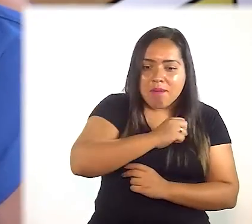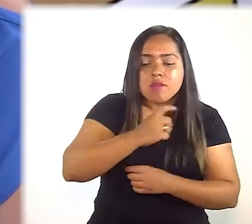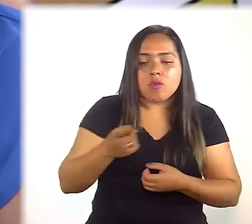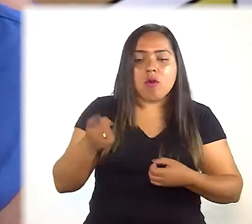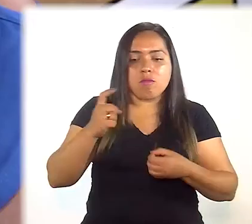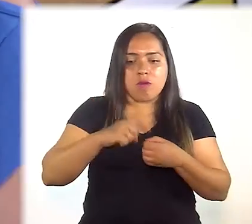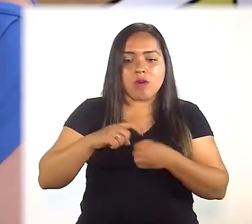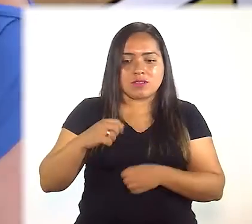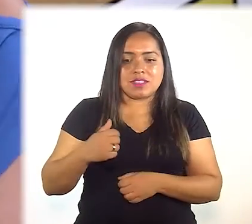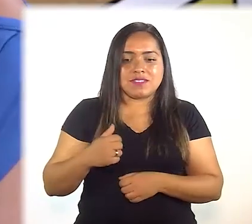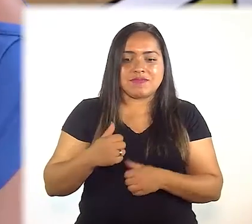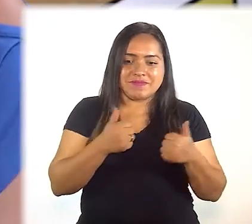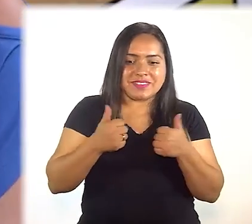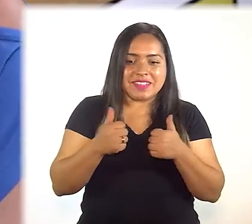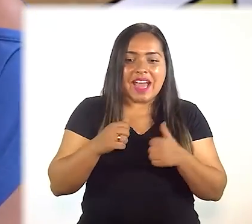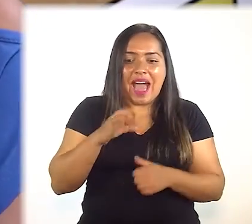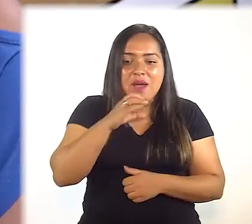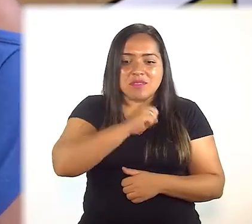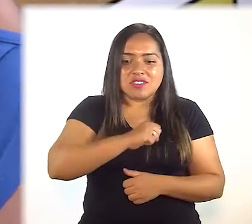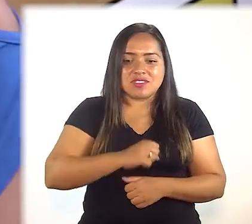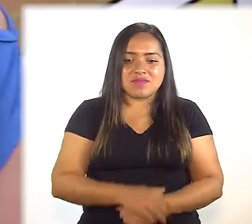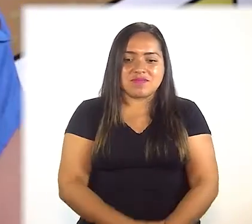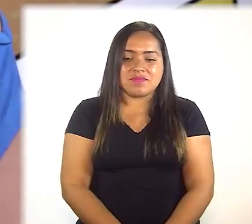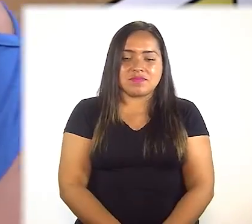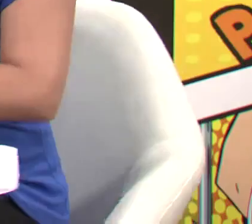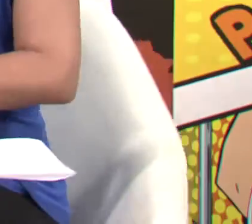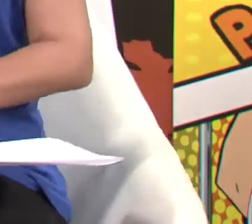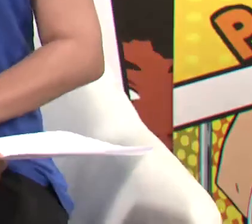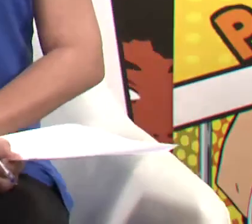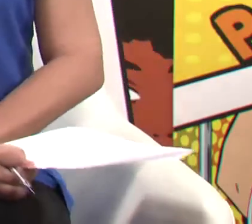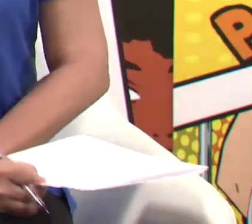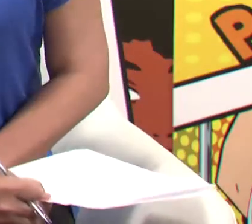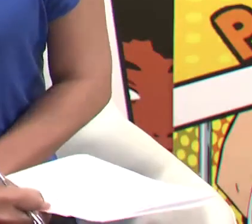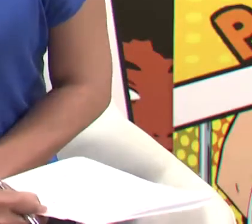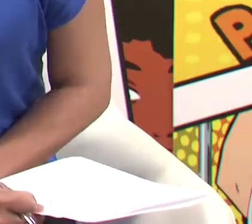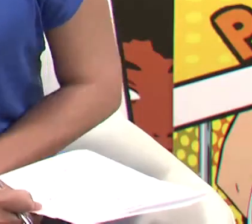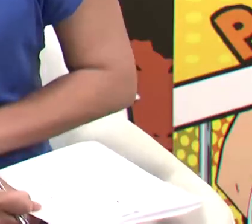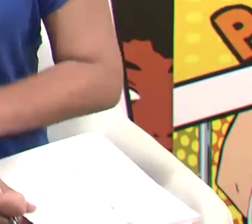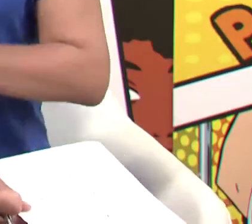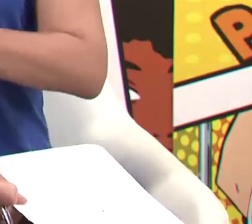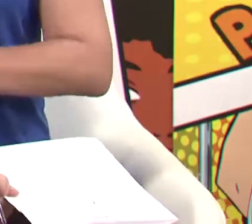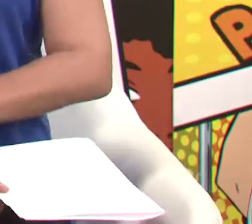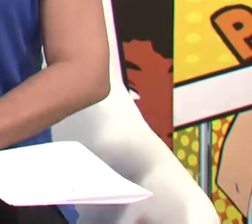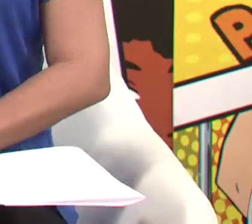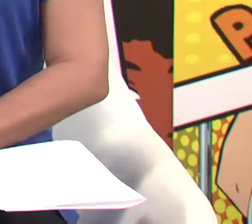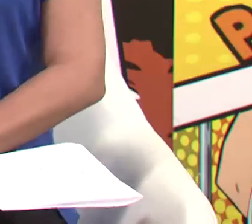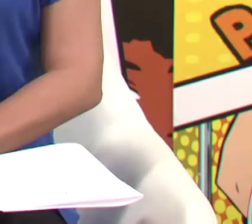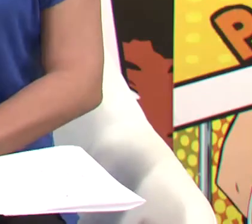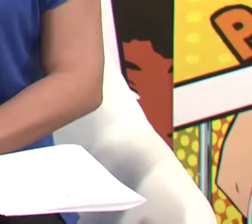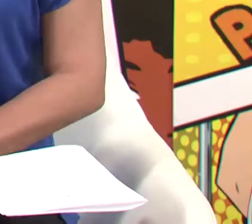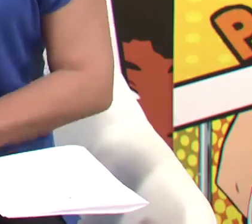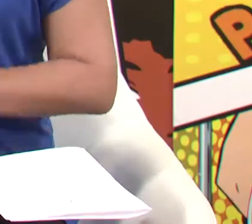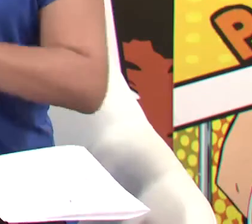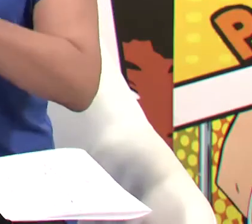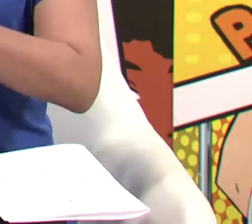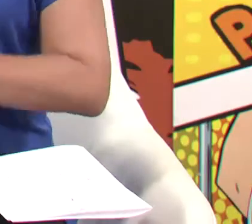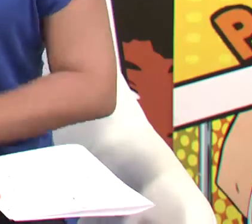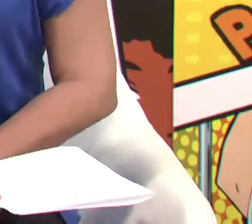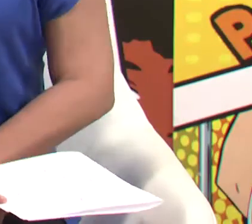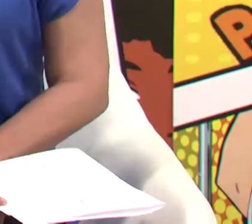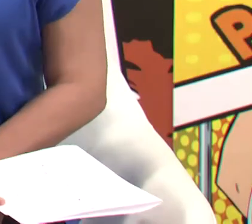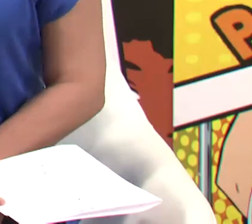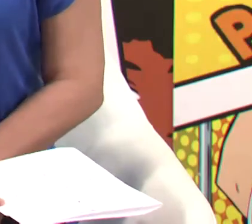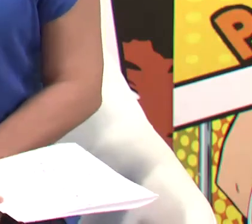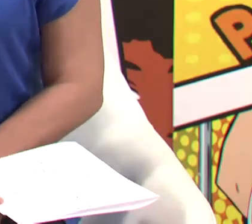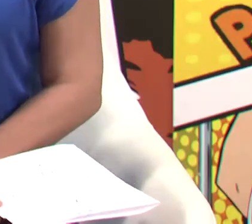deve denunciar. Então eu vou para um rápido comercial, eu volto já já. O Toda Mulher vai para um breve intervalo. Se eu fosse você, não